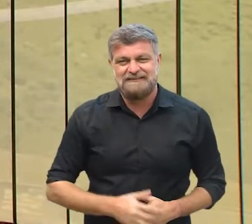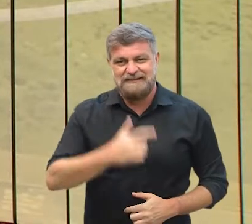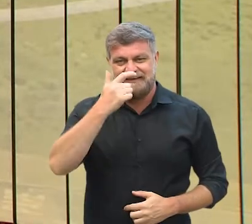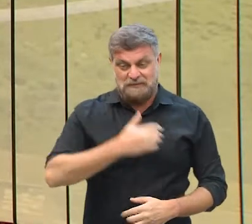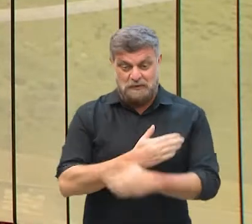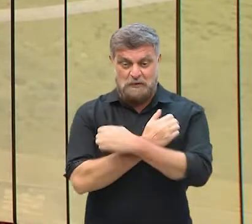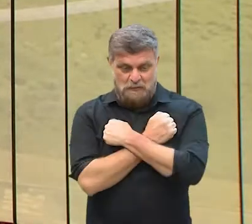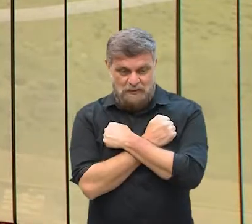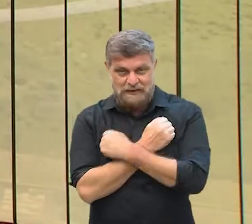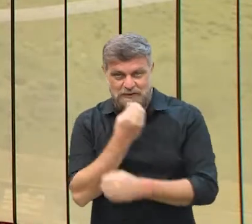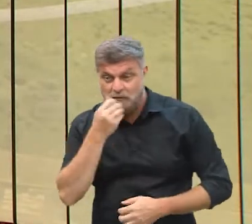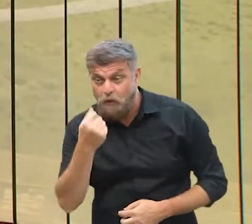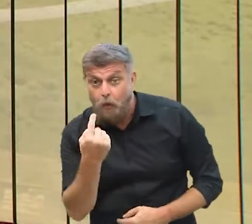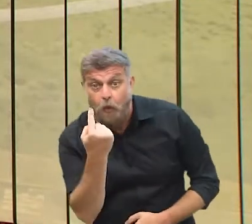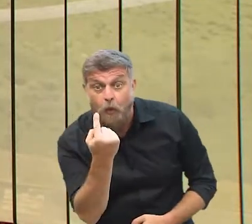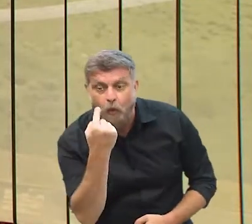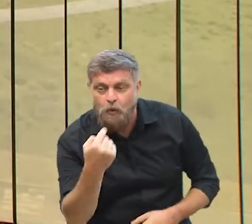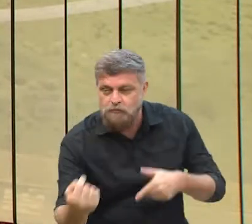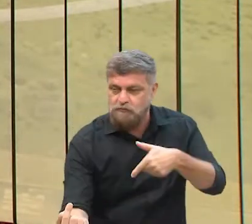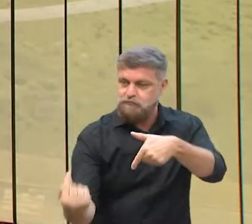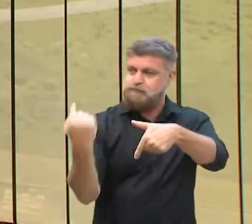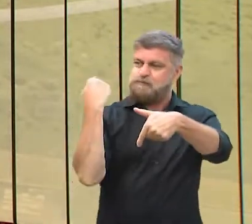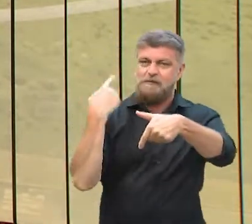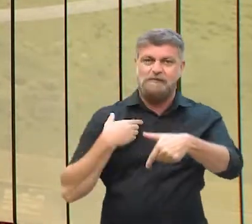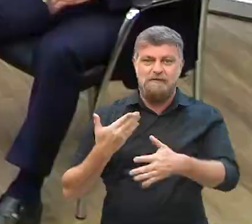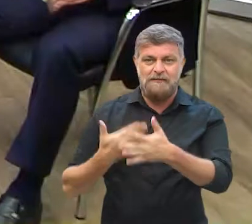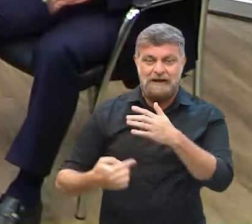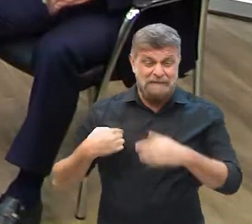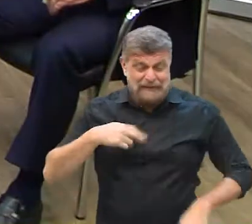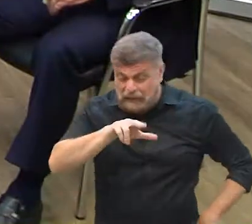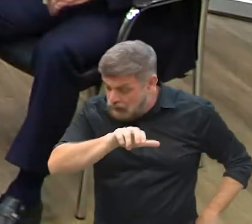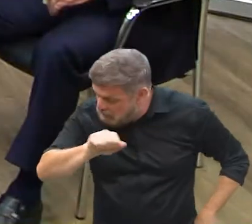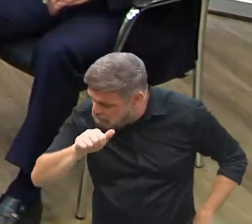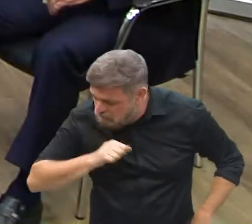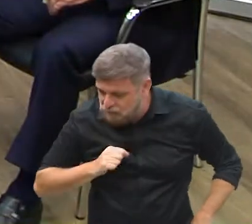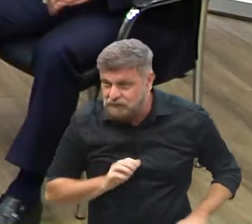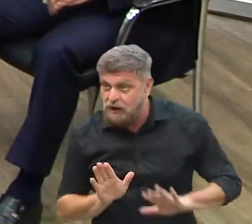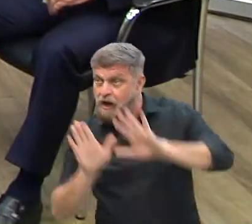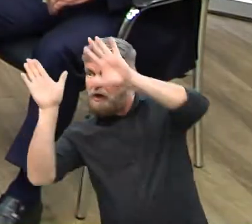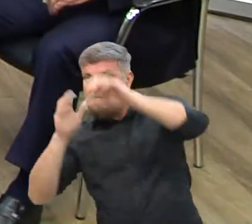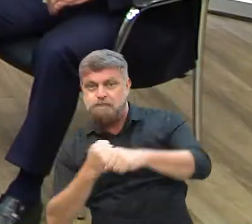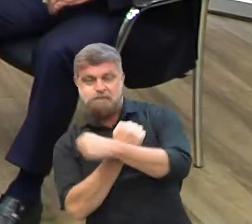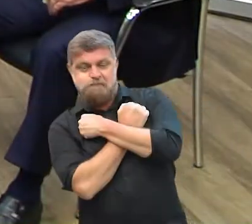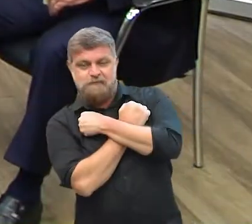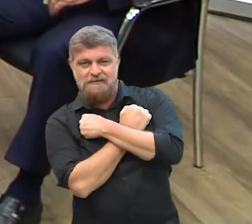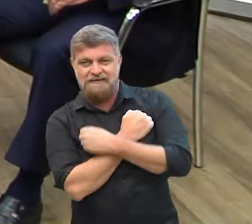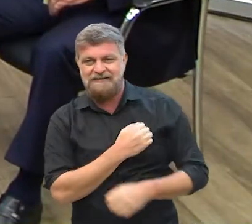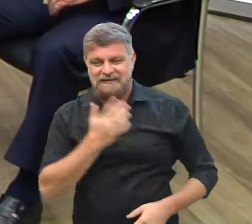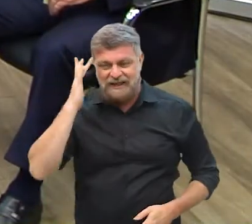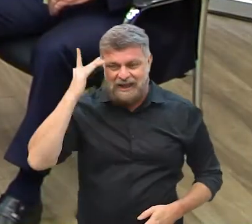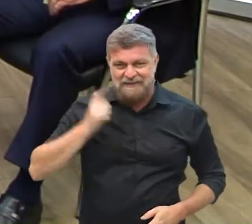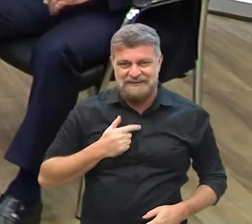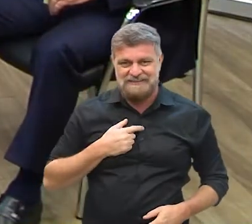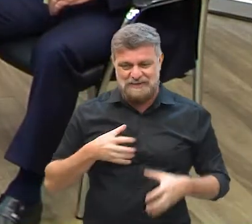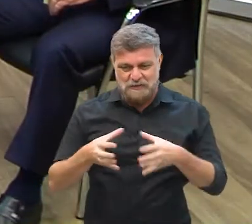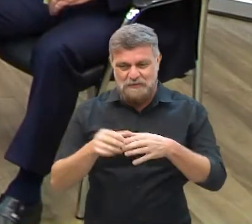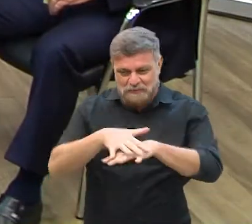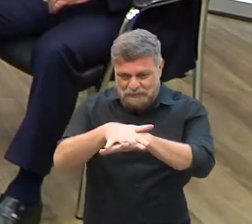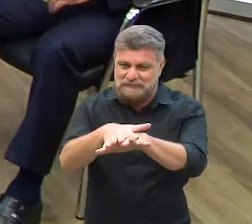briga de família. Infelizmente, hoje virou uma fazenda grande, né? Uma fazenda de gado. Parece-me que agora os